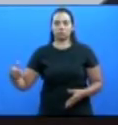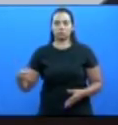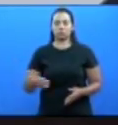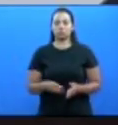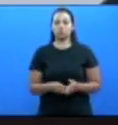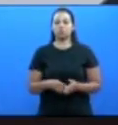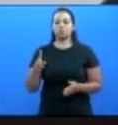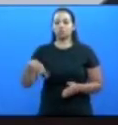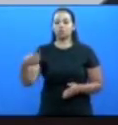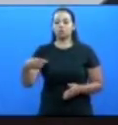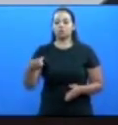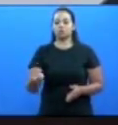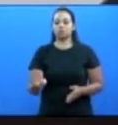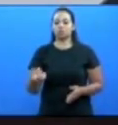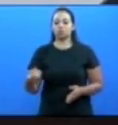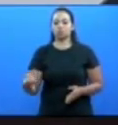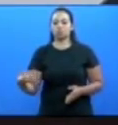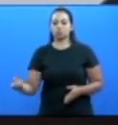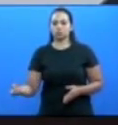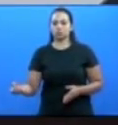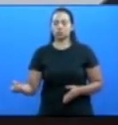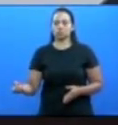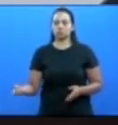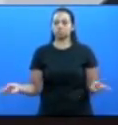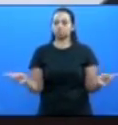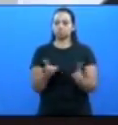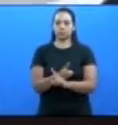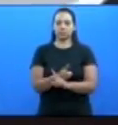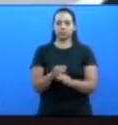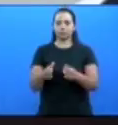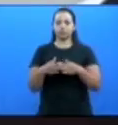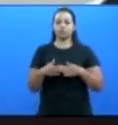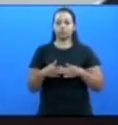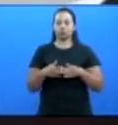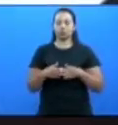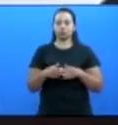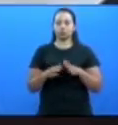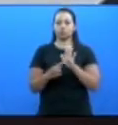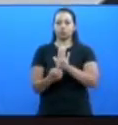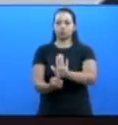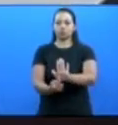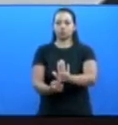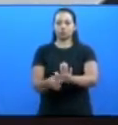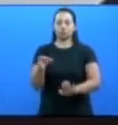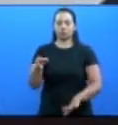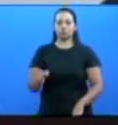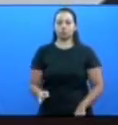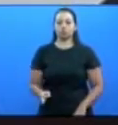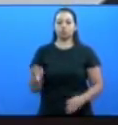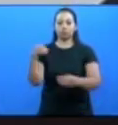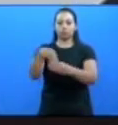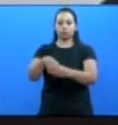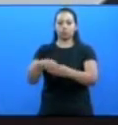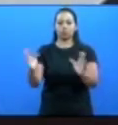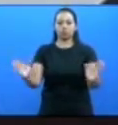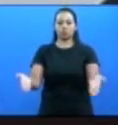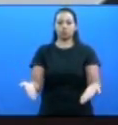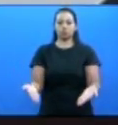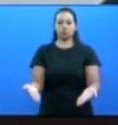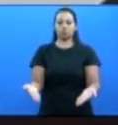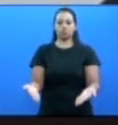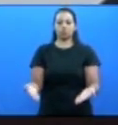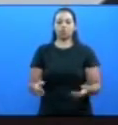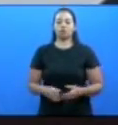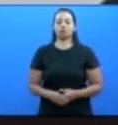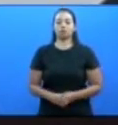algum destaque, não há pedido de destaque, portanto, estão em votação as emendas de 301